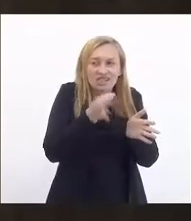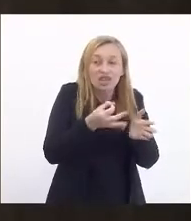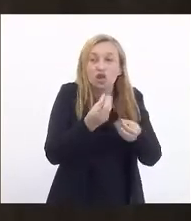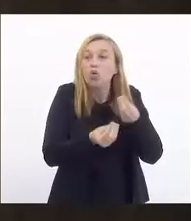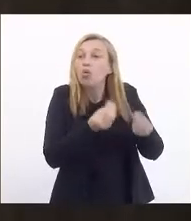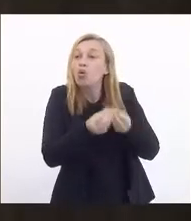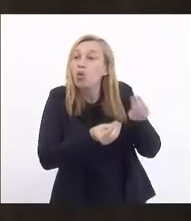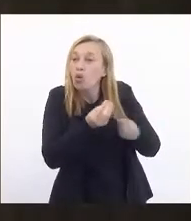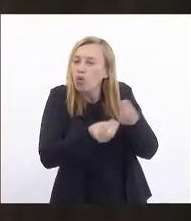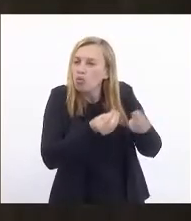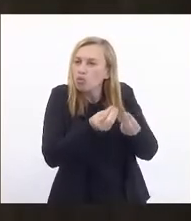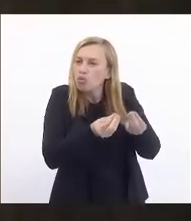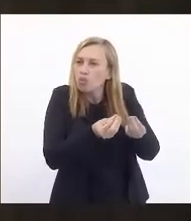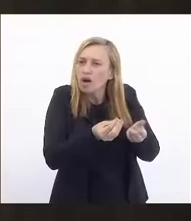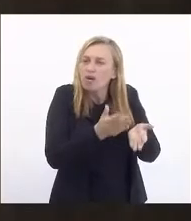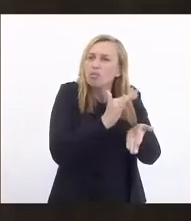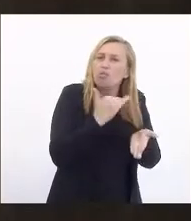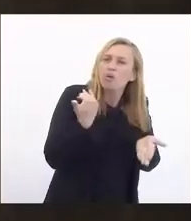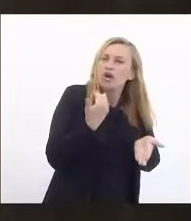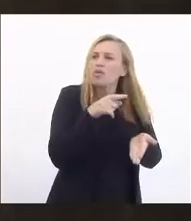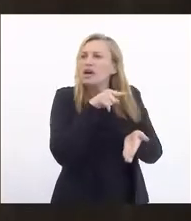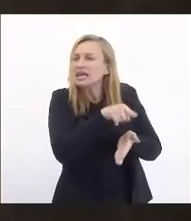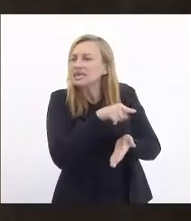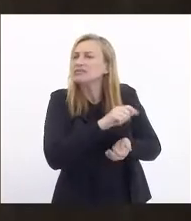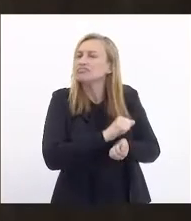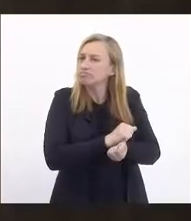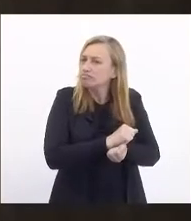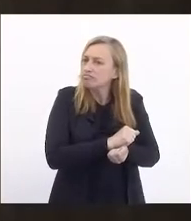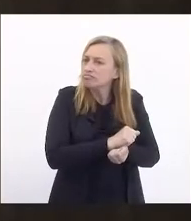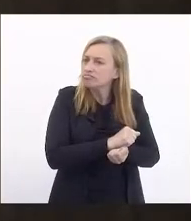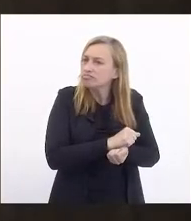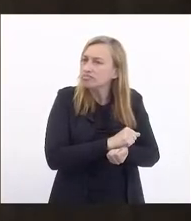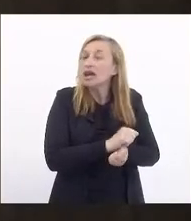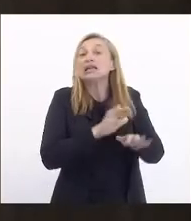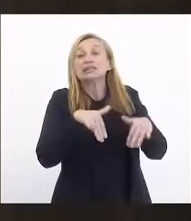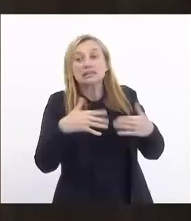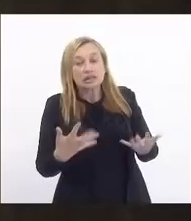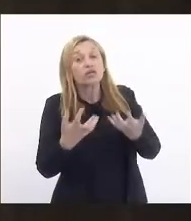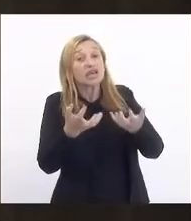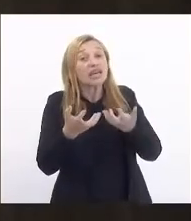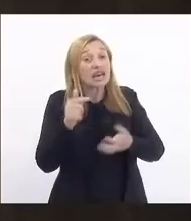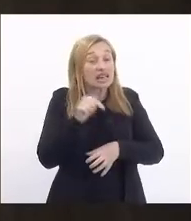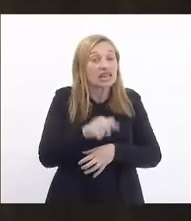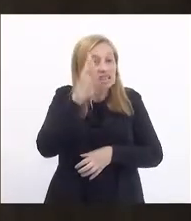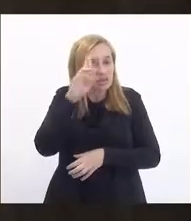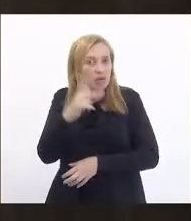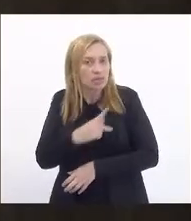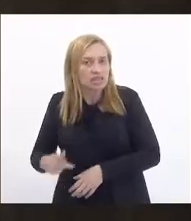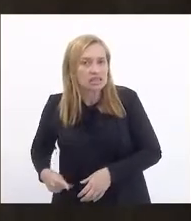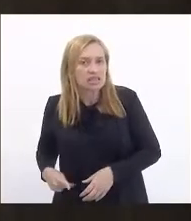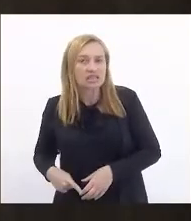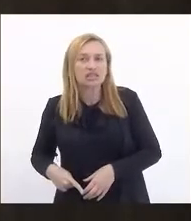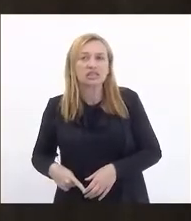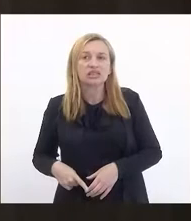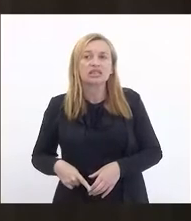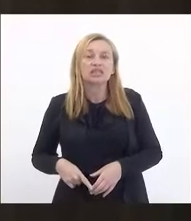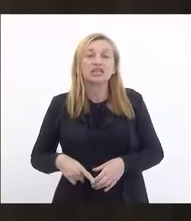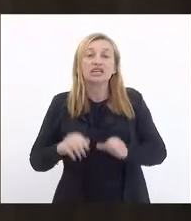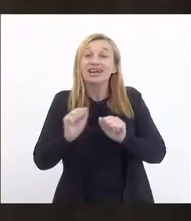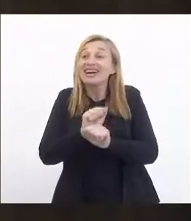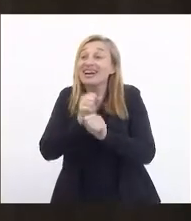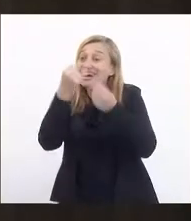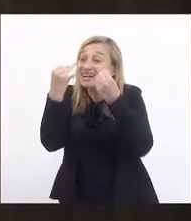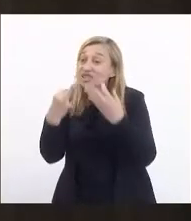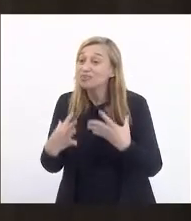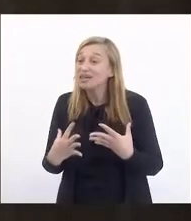que maneira e de que forma aquelas mortes se deram então o que a gente quer aqui senhora presidenta é transparência